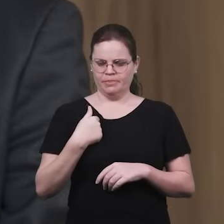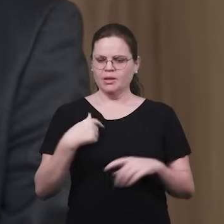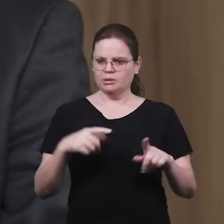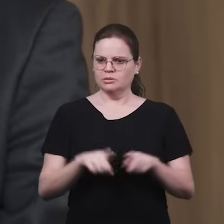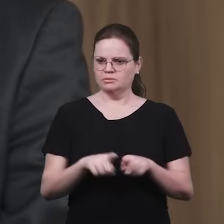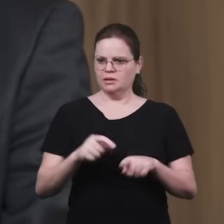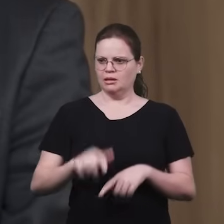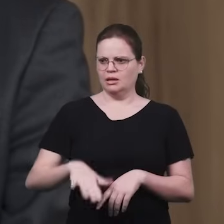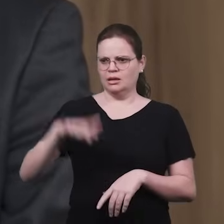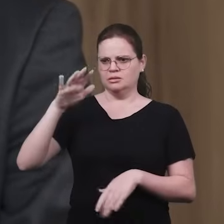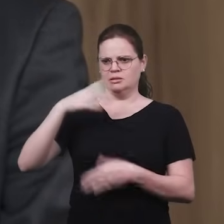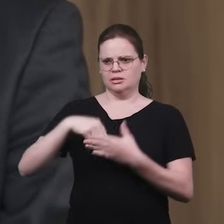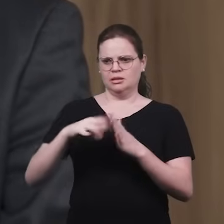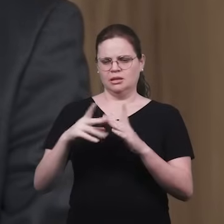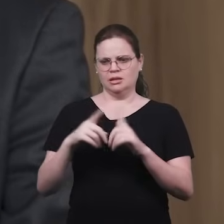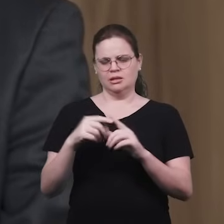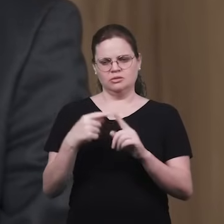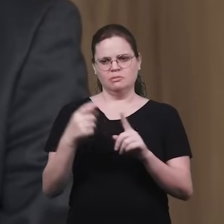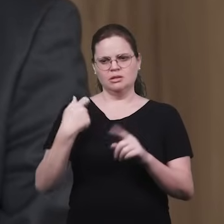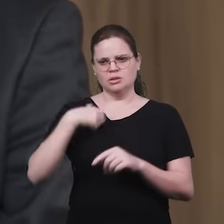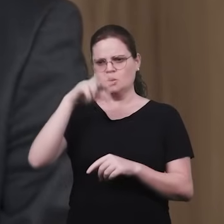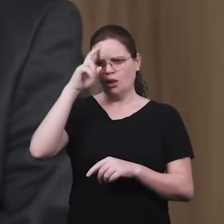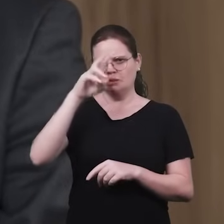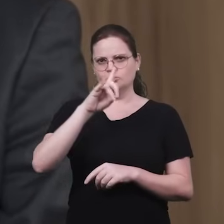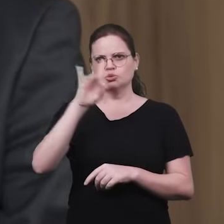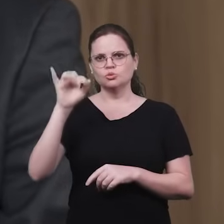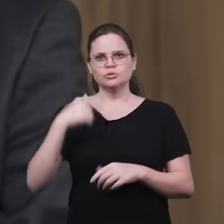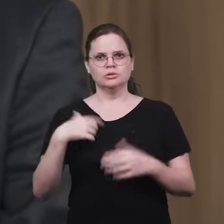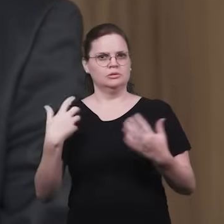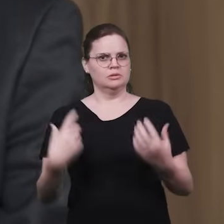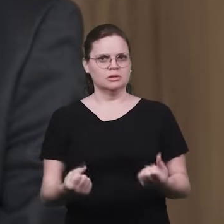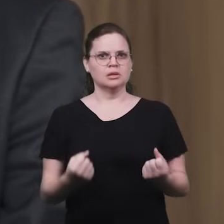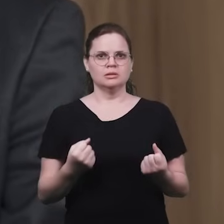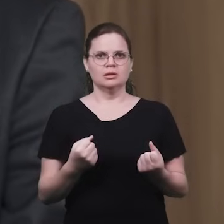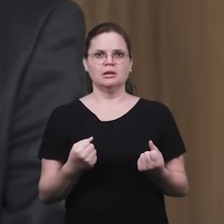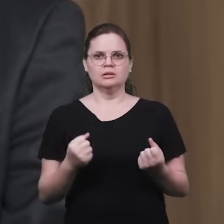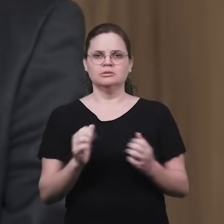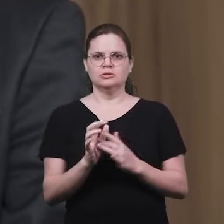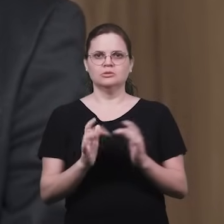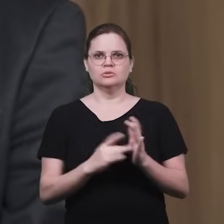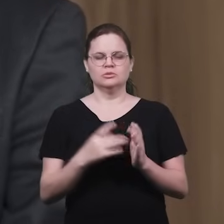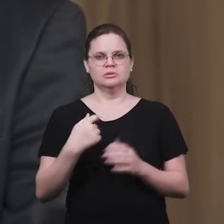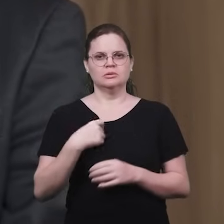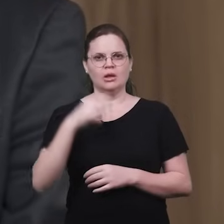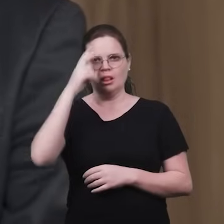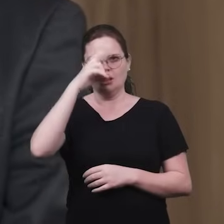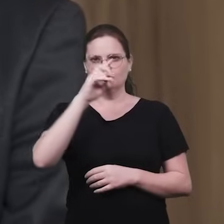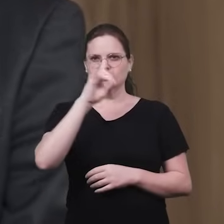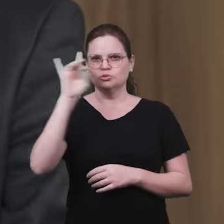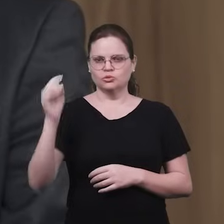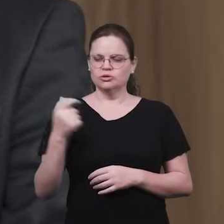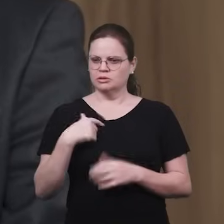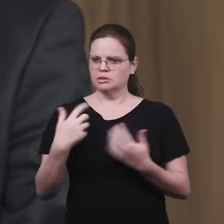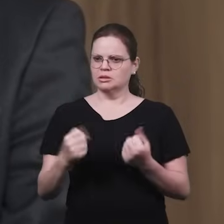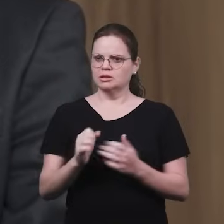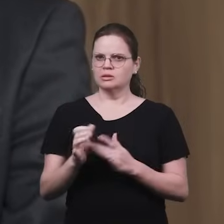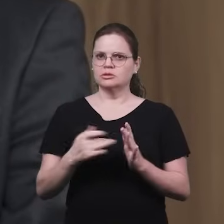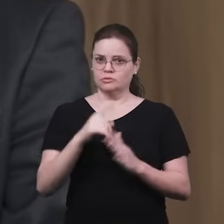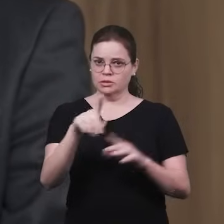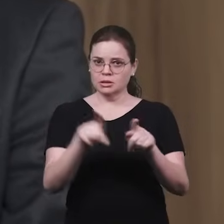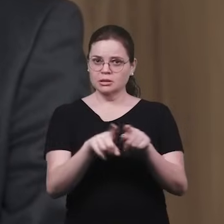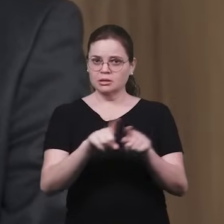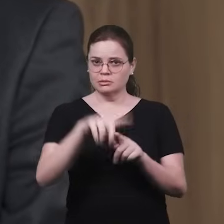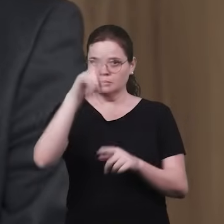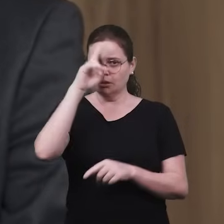eu aceitei o Senhor Jesus. Talvez você também lembre disso. O dia que nós dissemos: eu quero